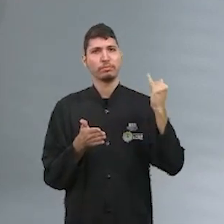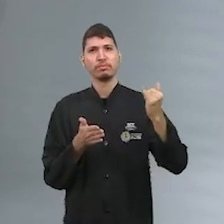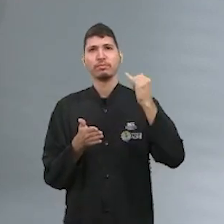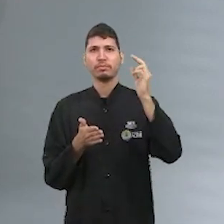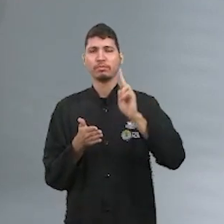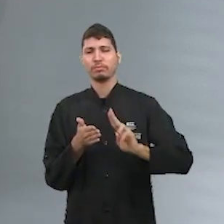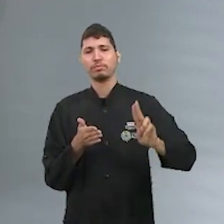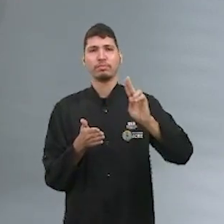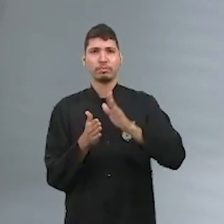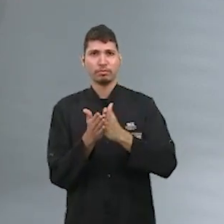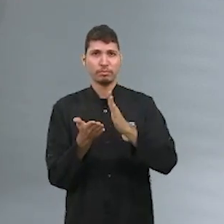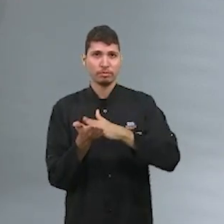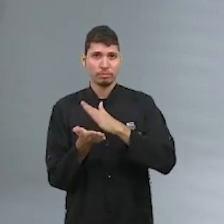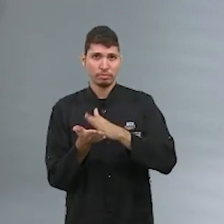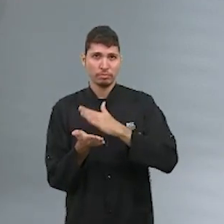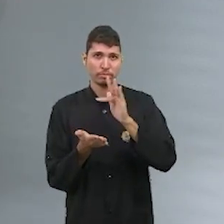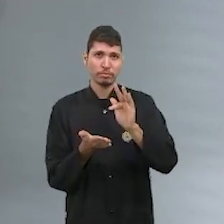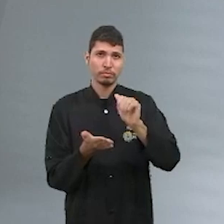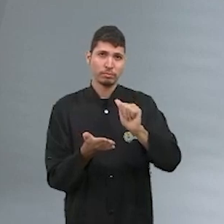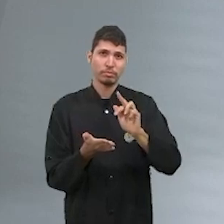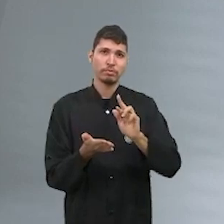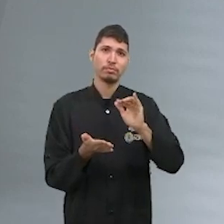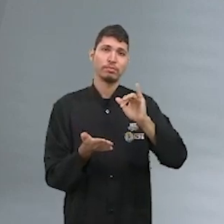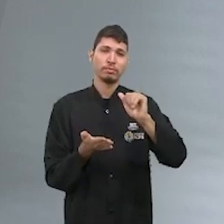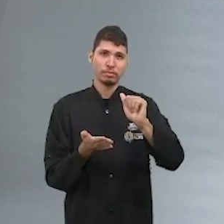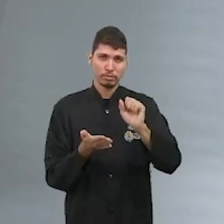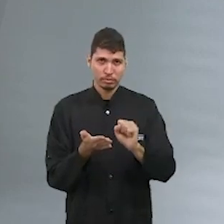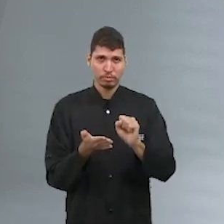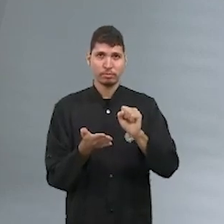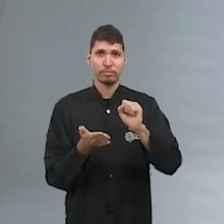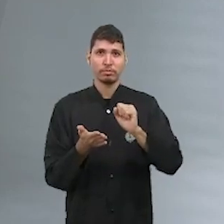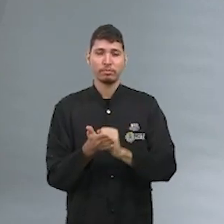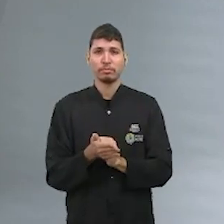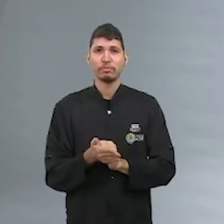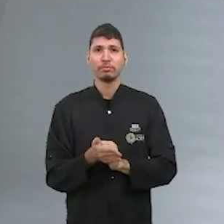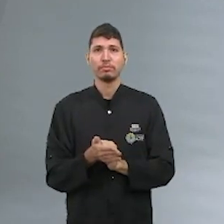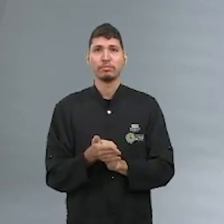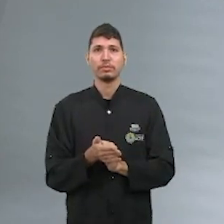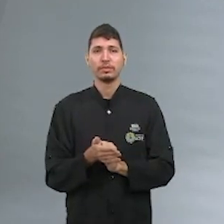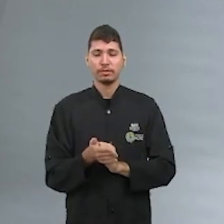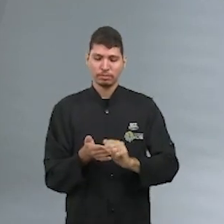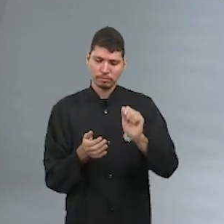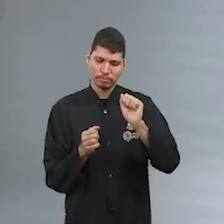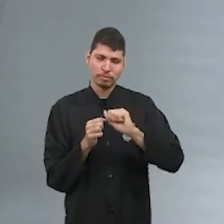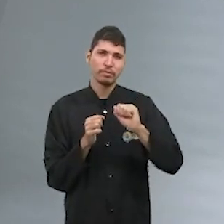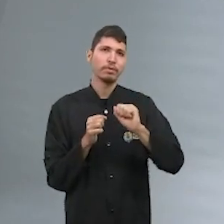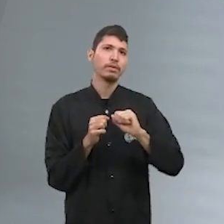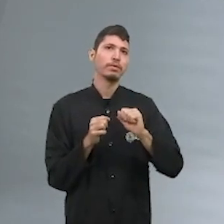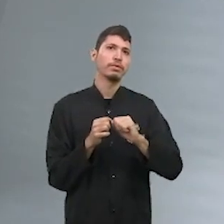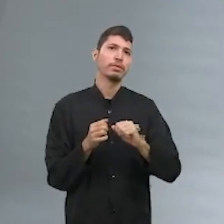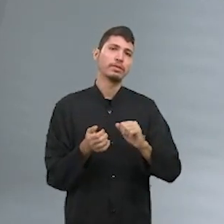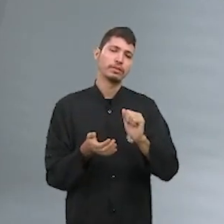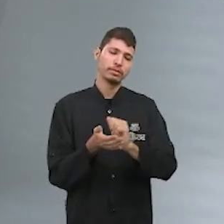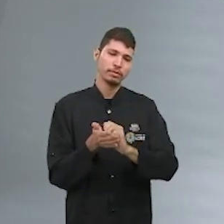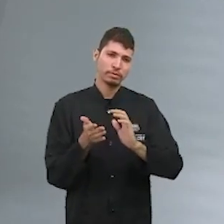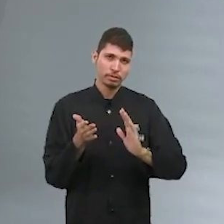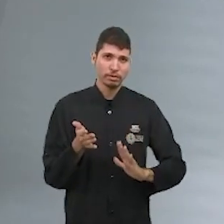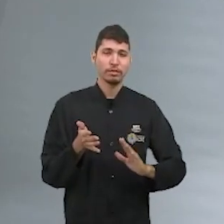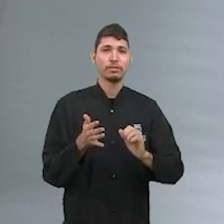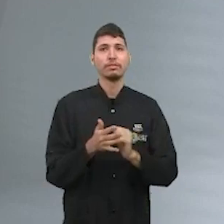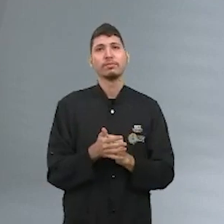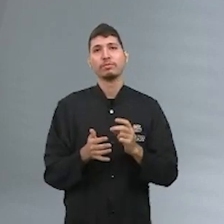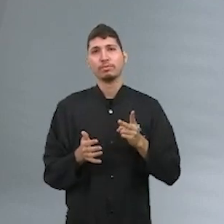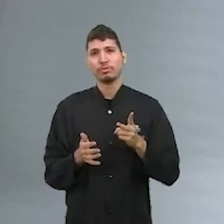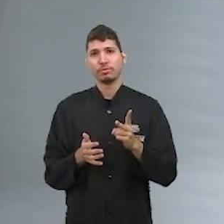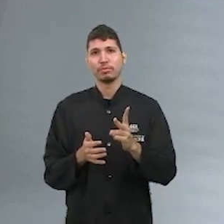livro, resolva as questões. Tem várias questões deste conteúdo. Vamos continuar nas próximas